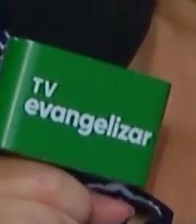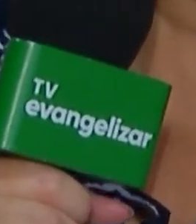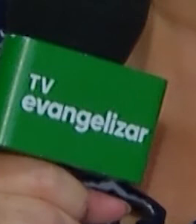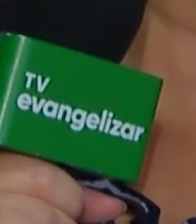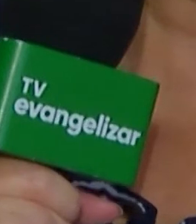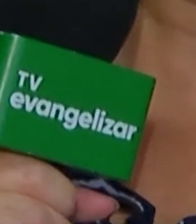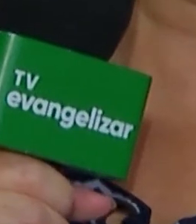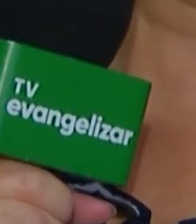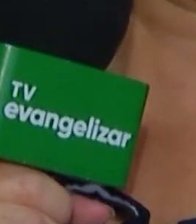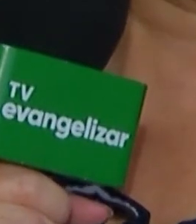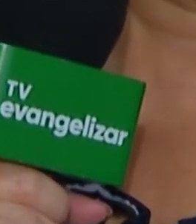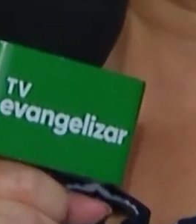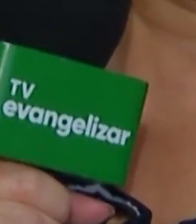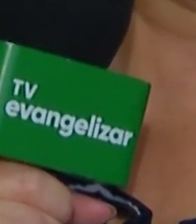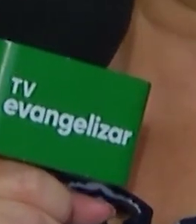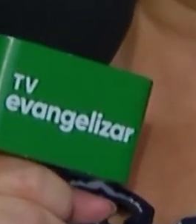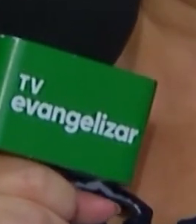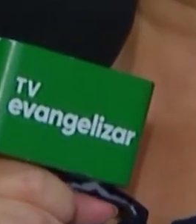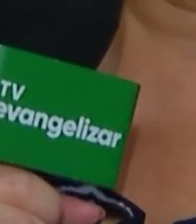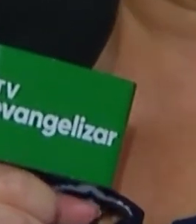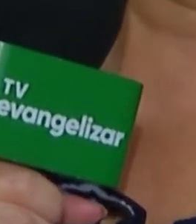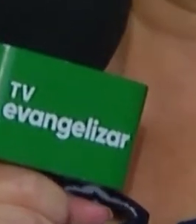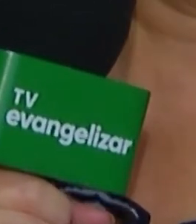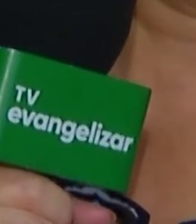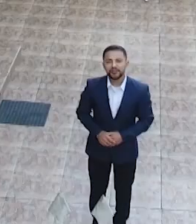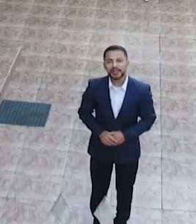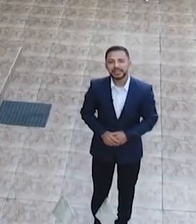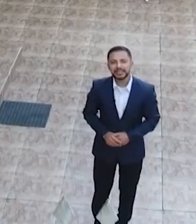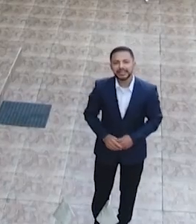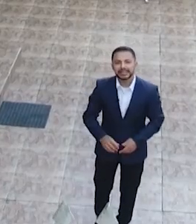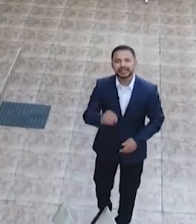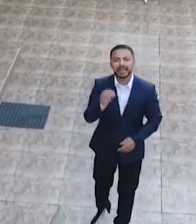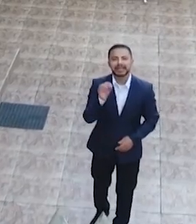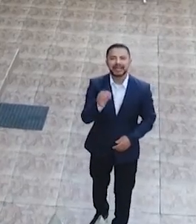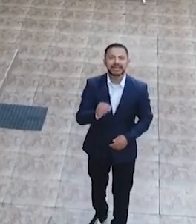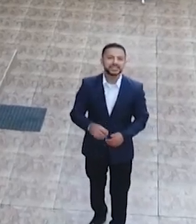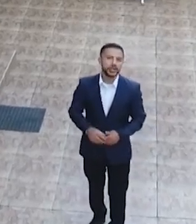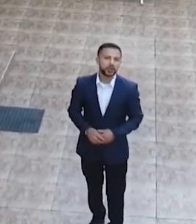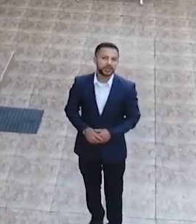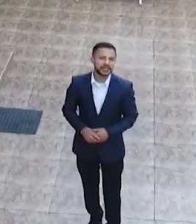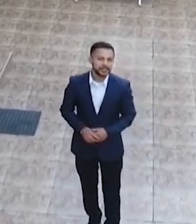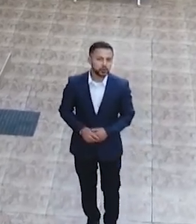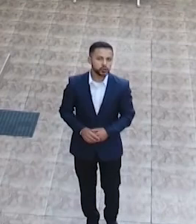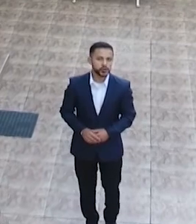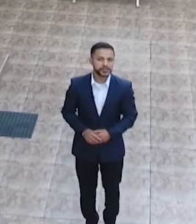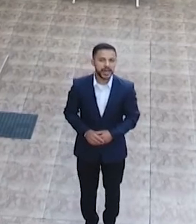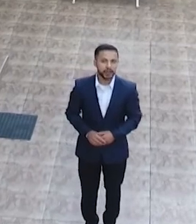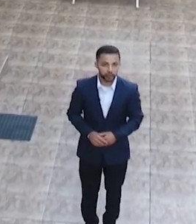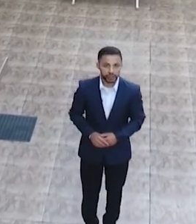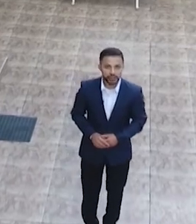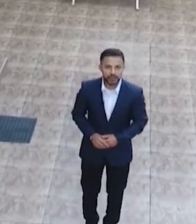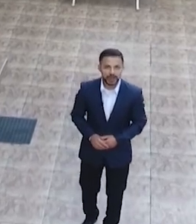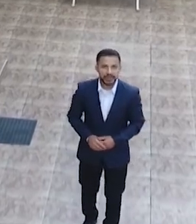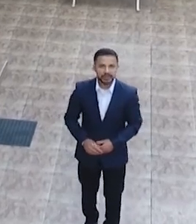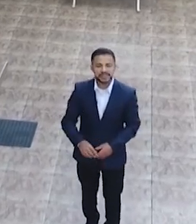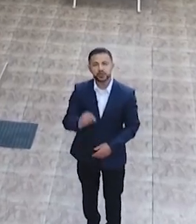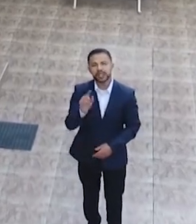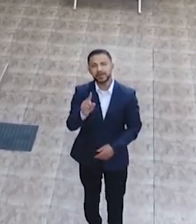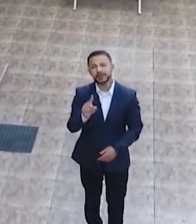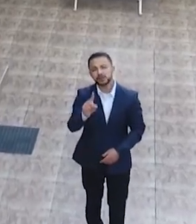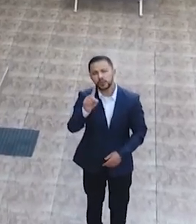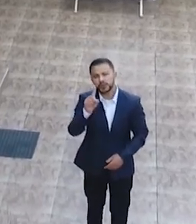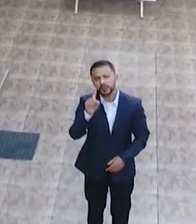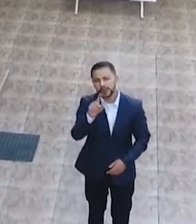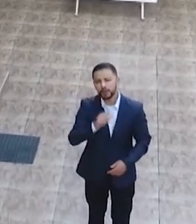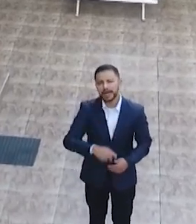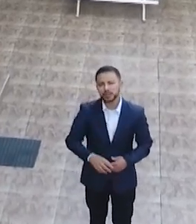uma história, assim, envolvente, assim, não dava vontade de parar de ler. E foi aqui na Casa de Acolhida São José, em Curitiba, que seu